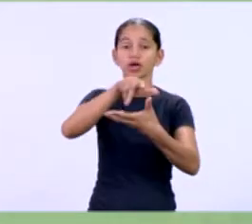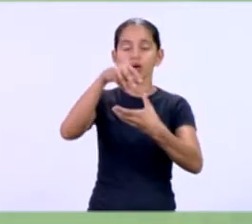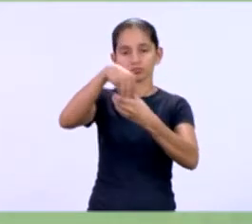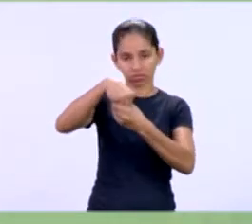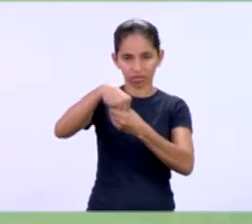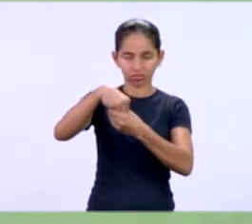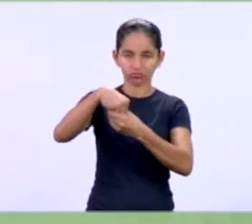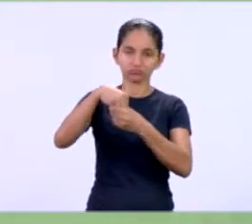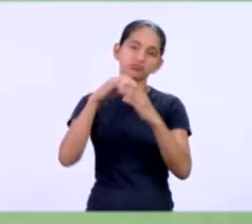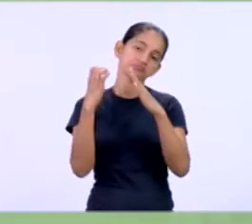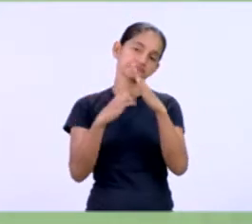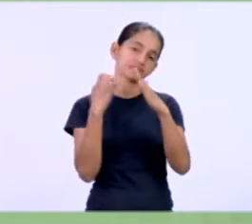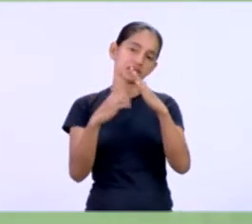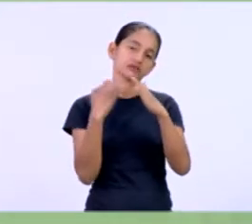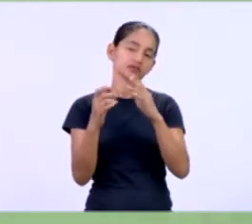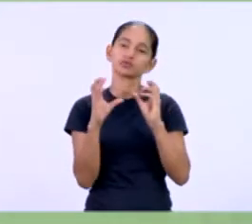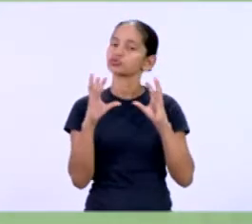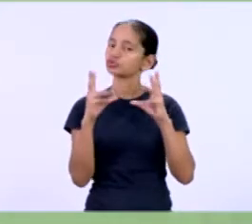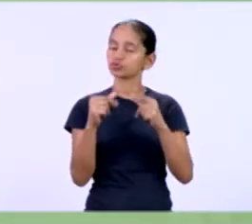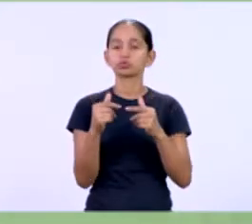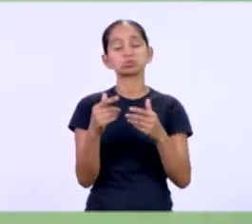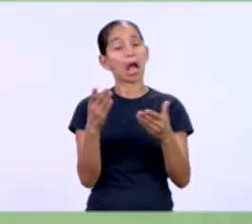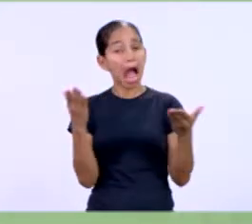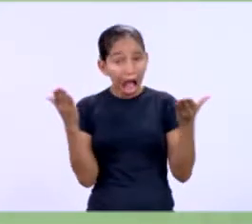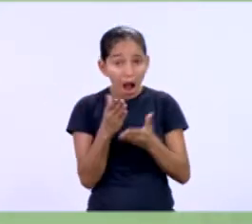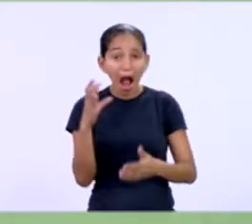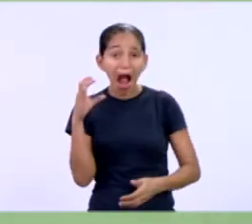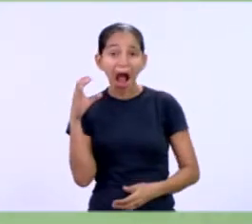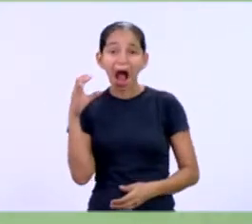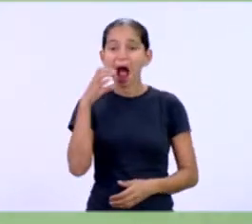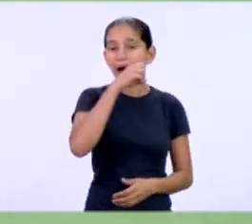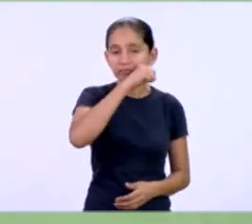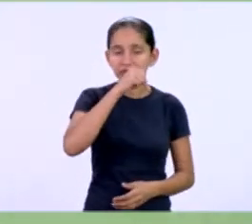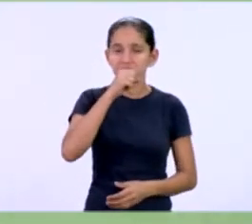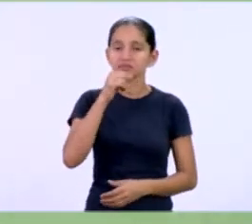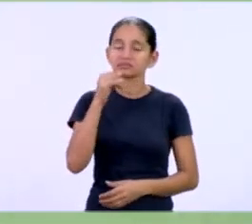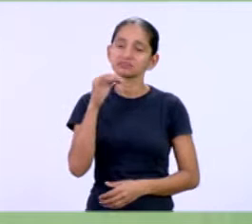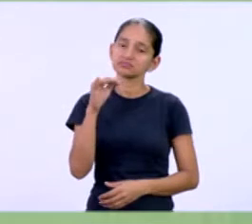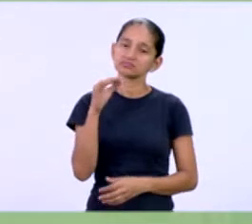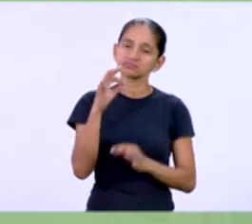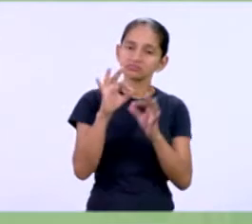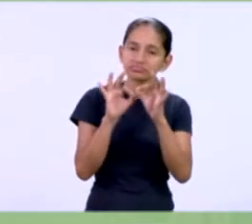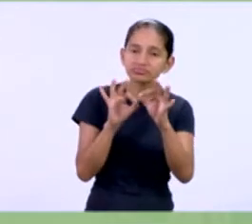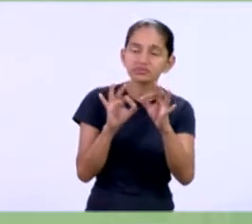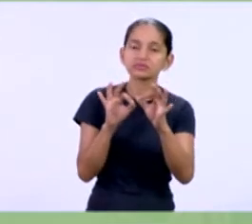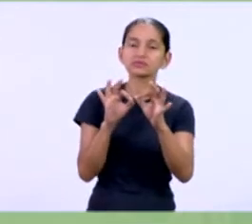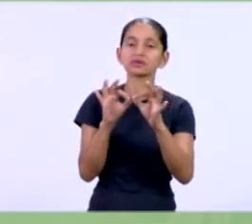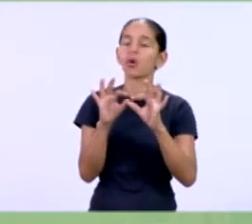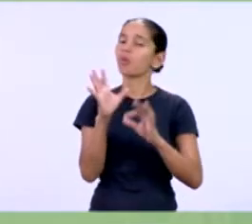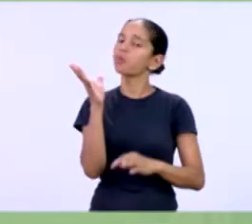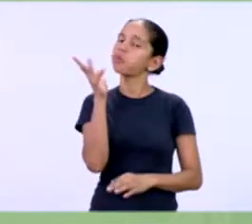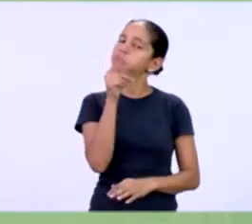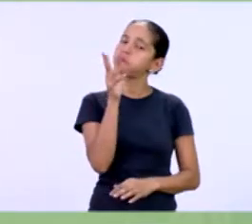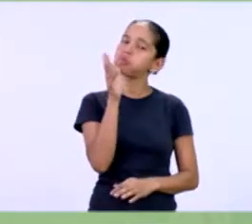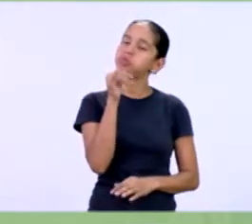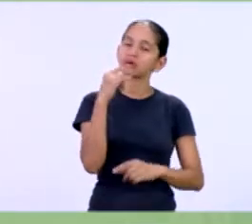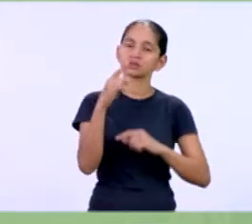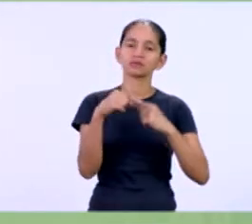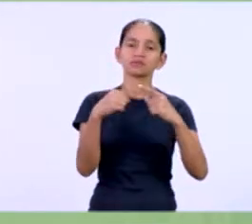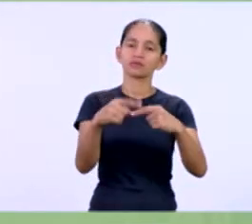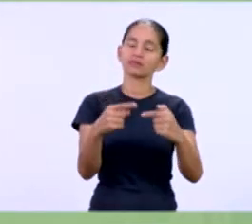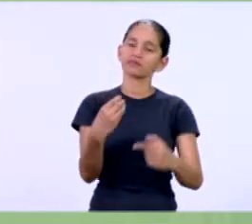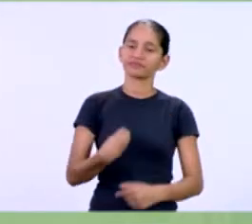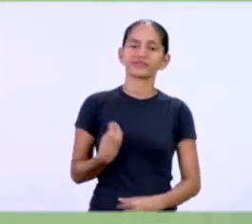curto, médio e longo prazo. Então, recapitulando aqui, pessoal, em outras palavras, o que seria o